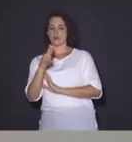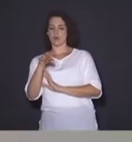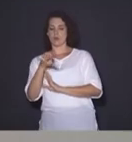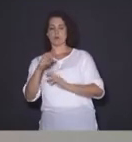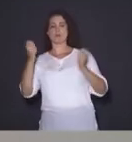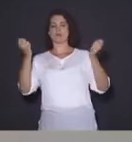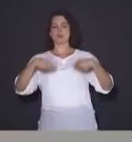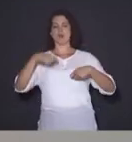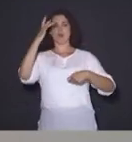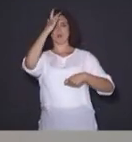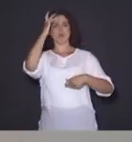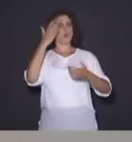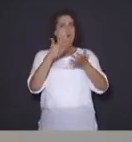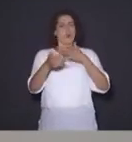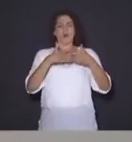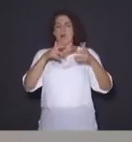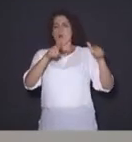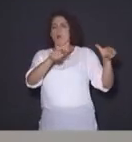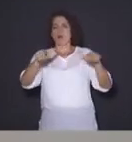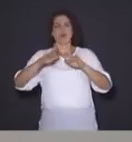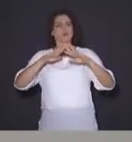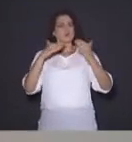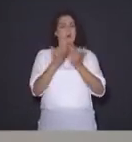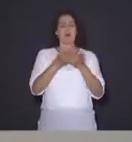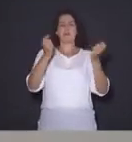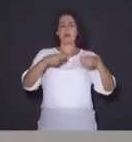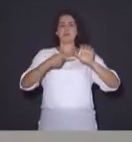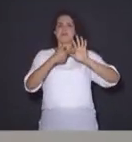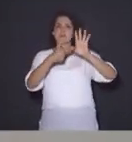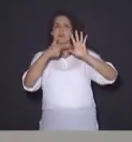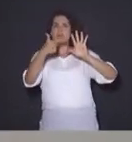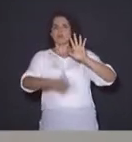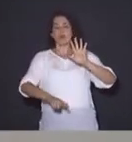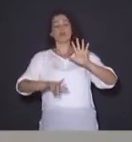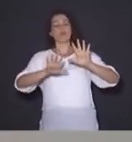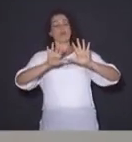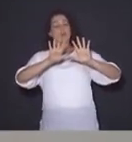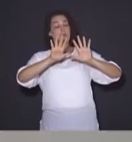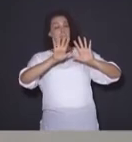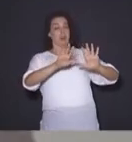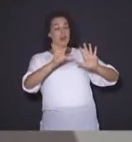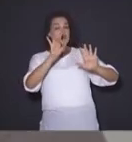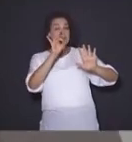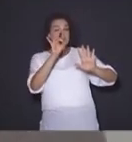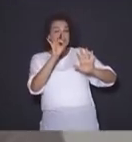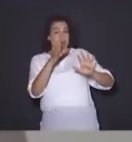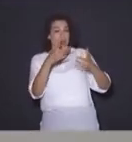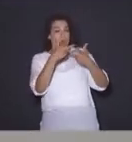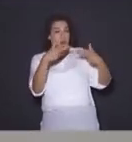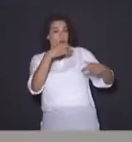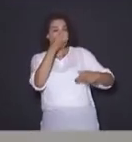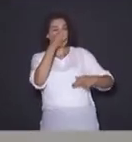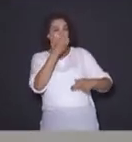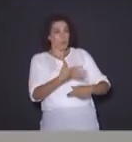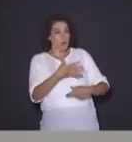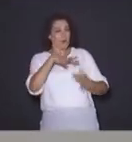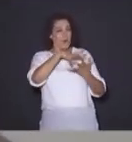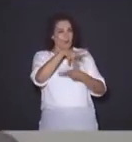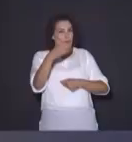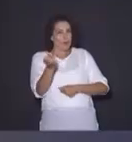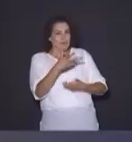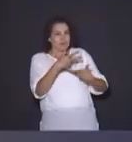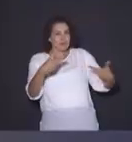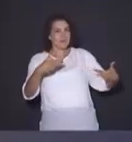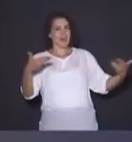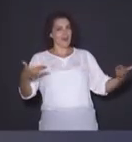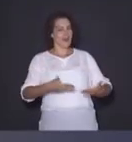remixar e trabalhar isso é muito bacana mas não é só de coisa bacana que o mundo contemporâneo está vivendo então